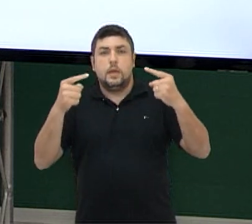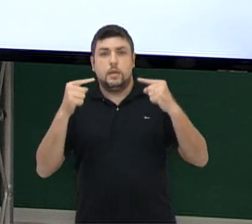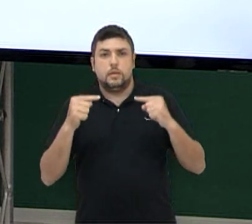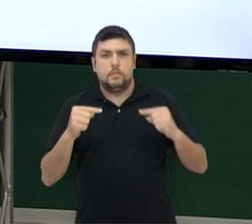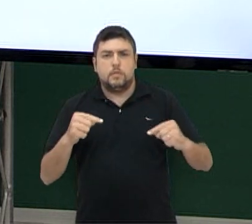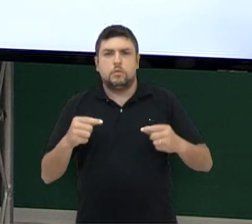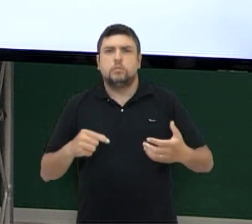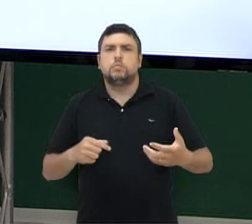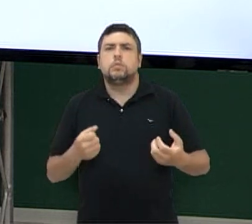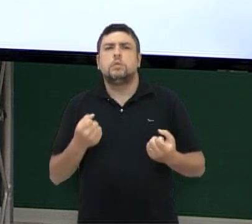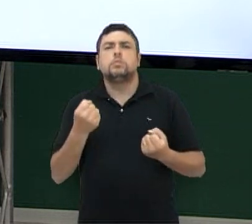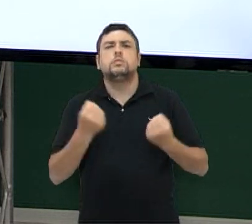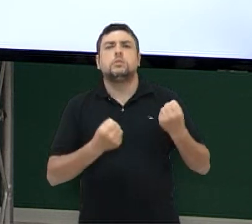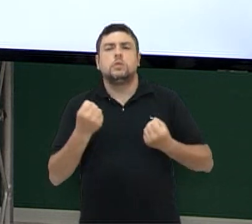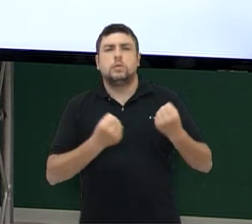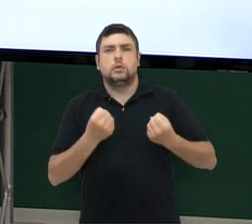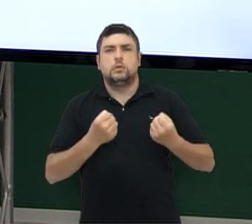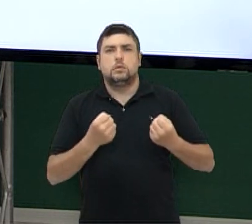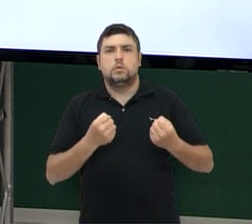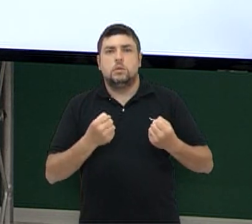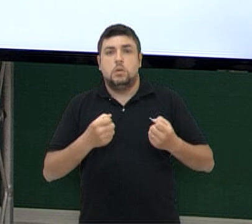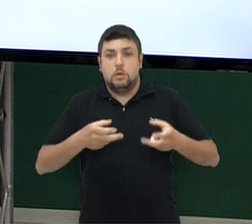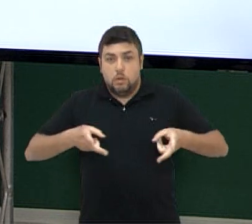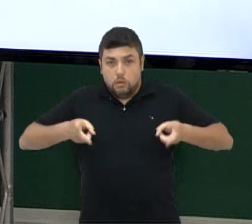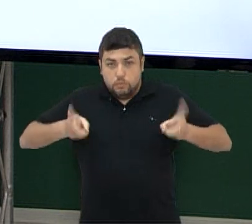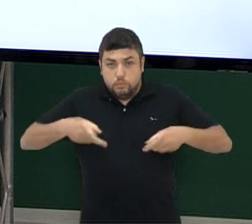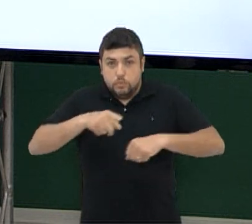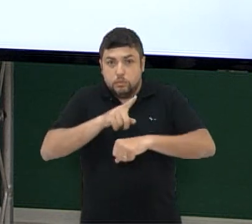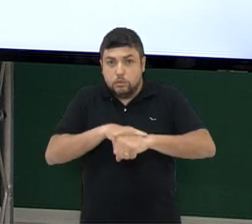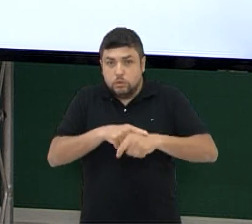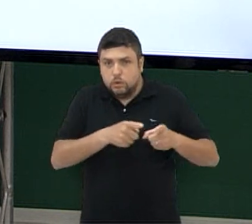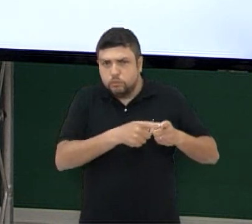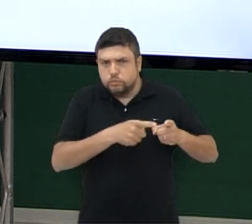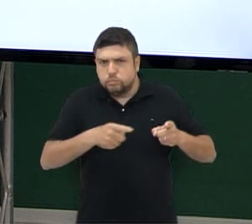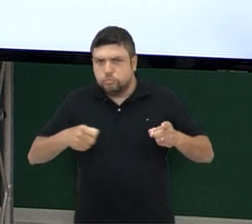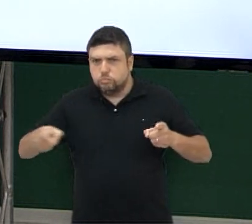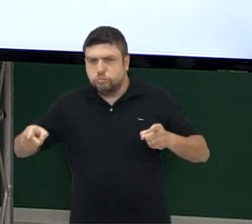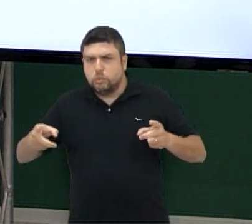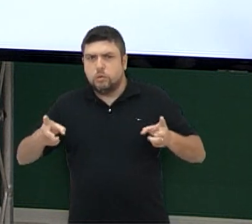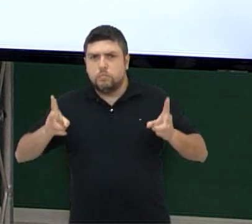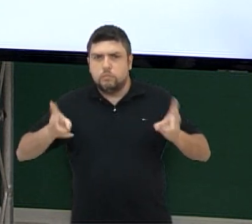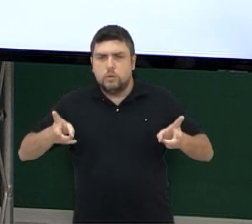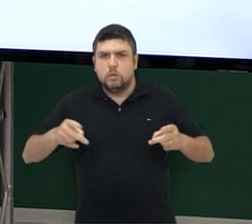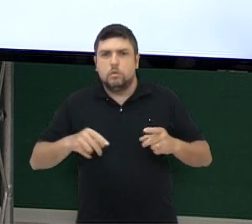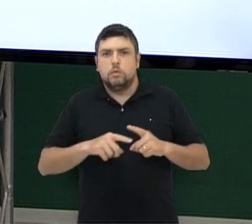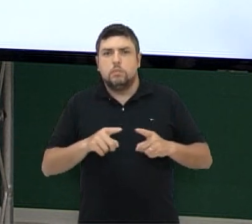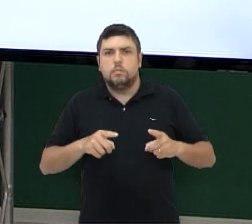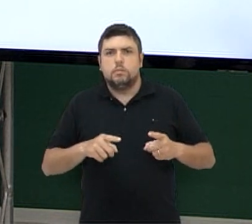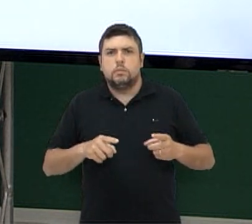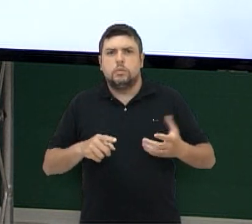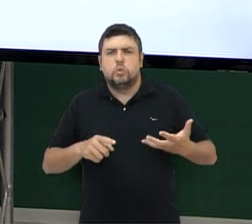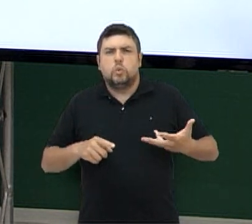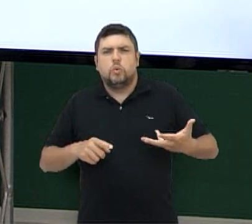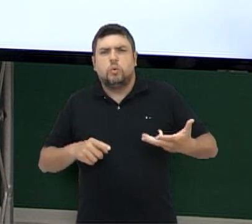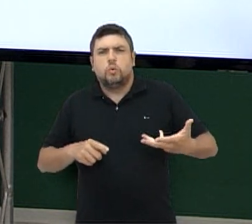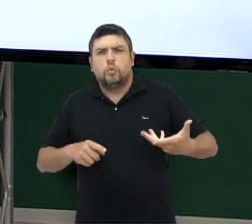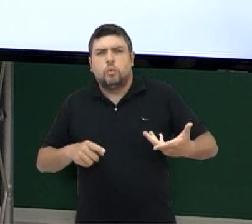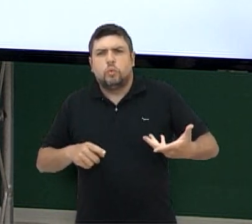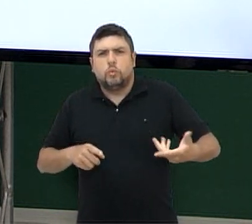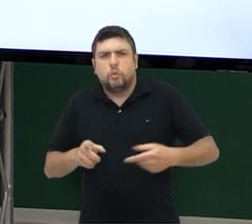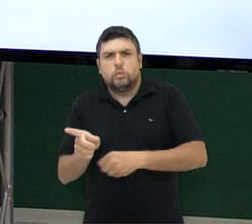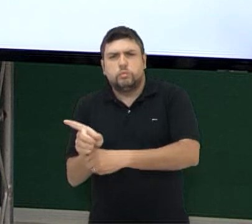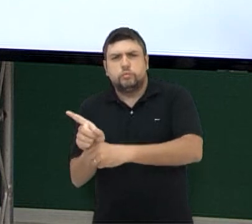está percorrendo no mesmo instante posições também diferentes, só que ela está reduzindo essas posições, quer dizer que ela